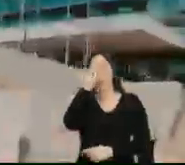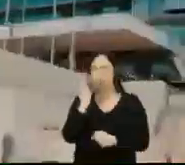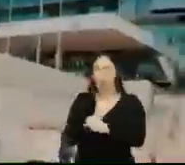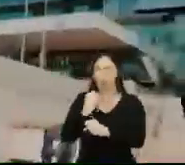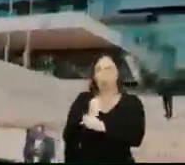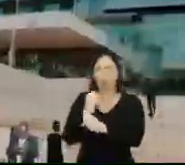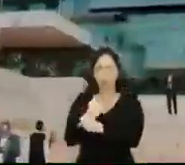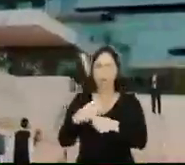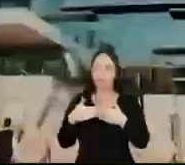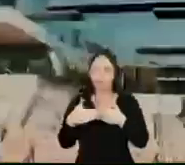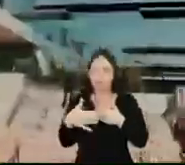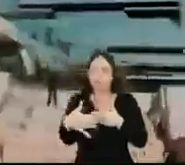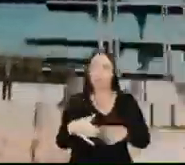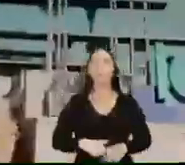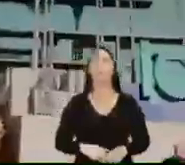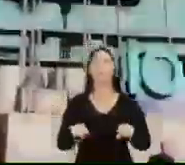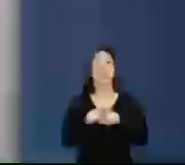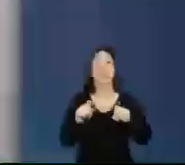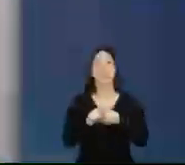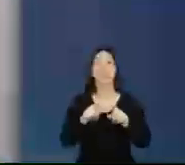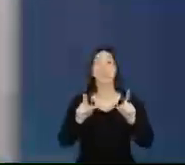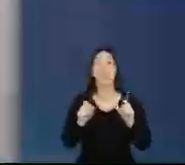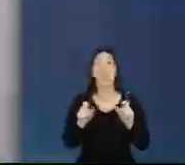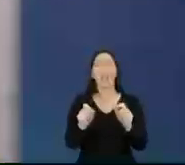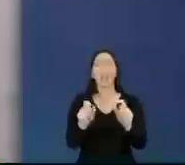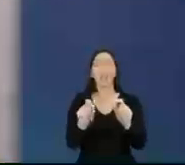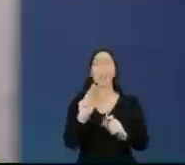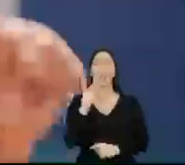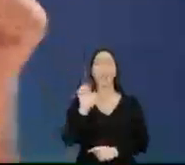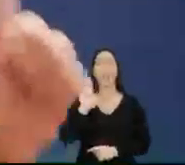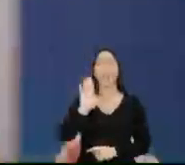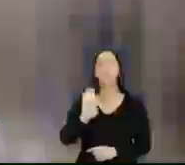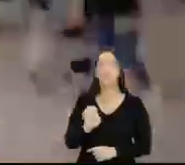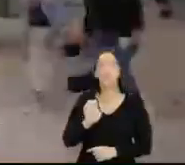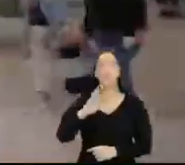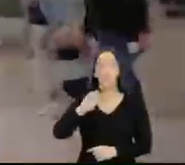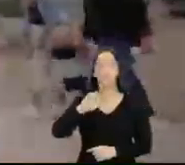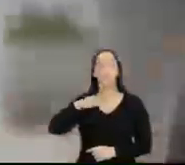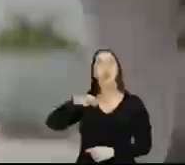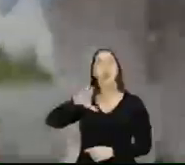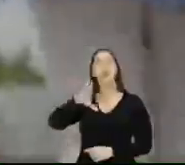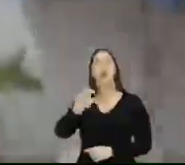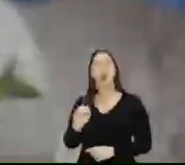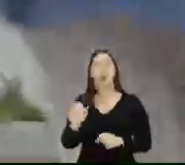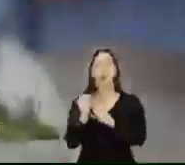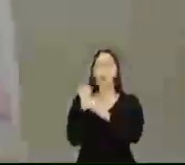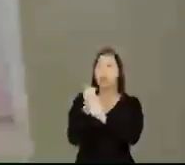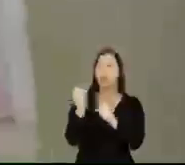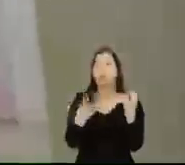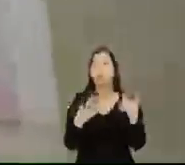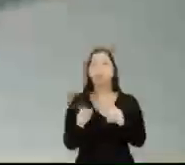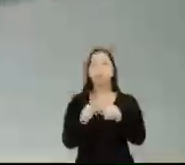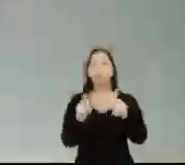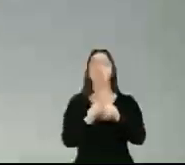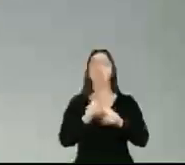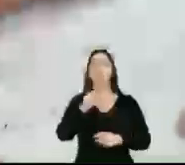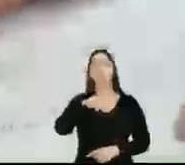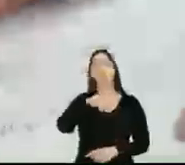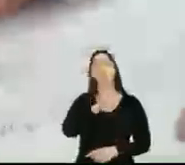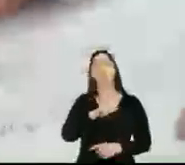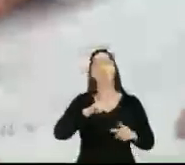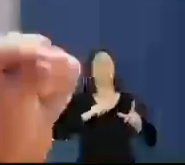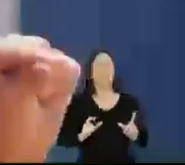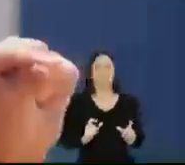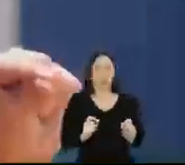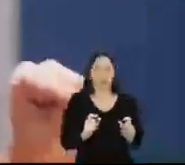o novo Hospital da Mulher. Temos 15 hospitais nesse momento em obra. Estamos ampliando a rede de combate ao câncer, a rede Hebe Camargo.